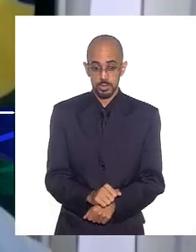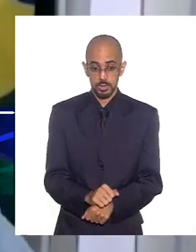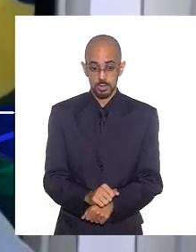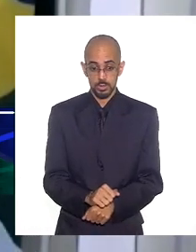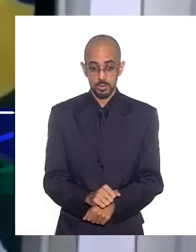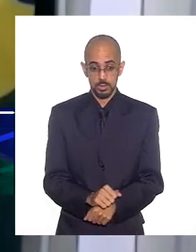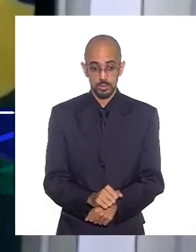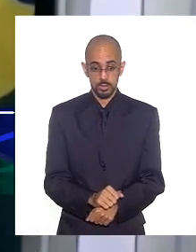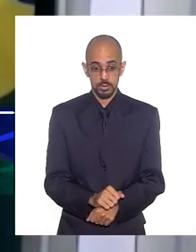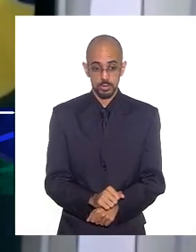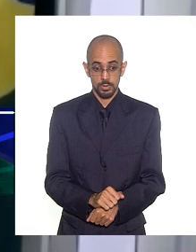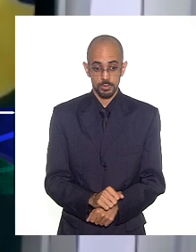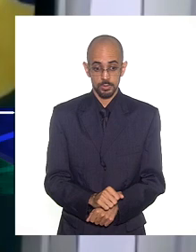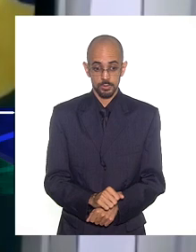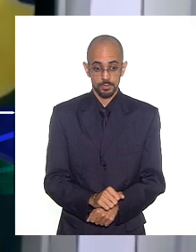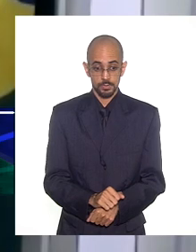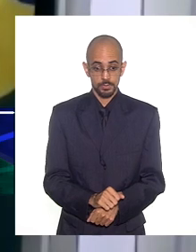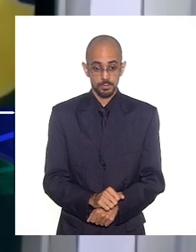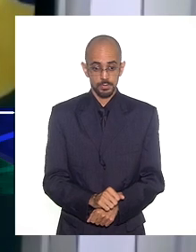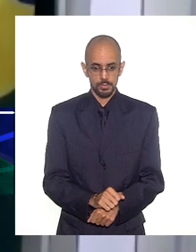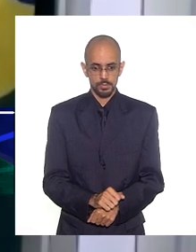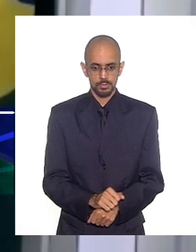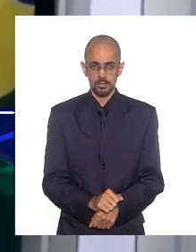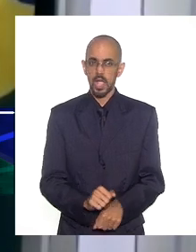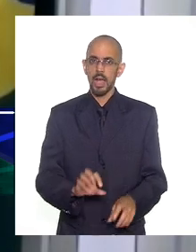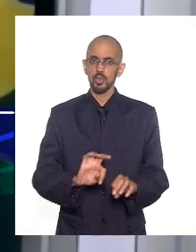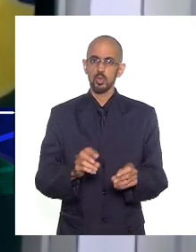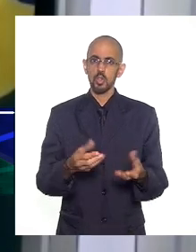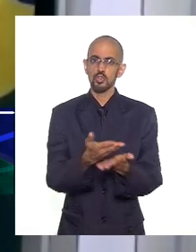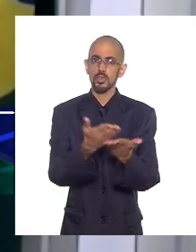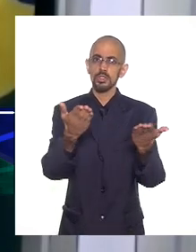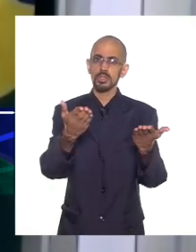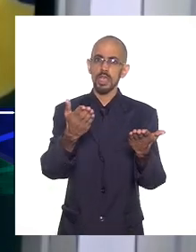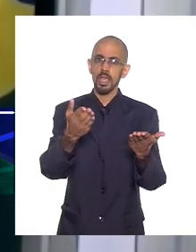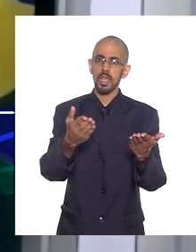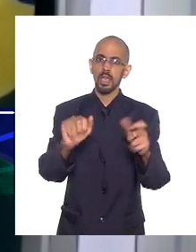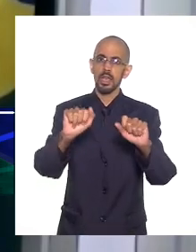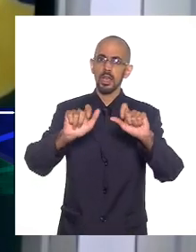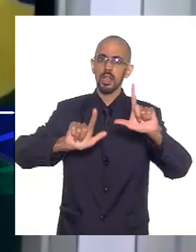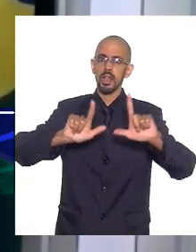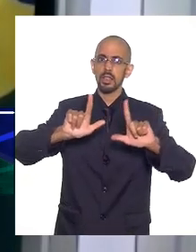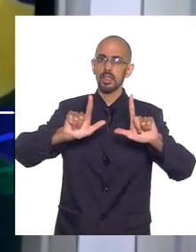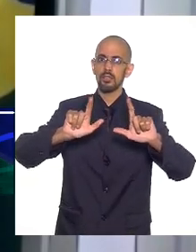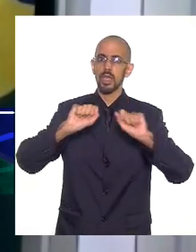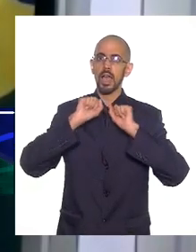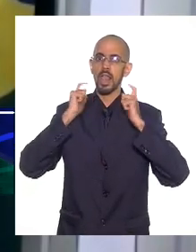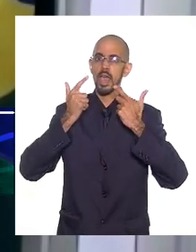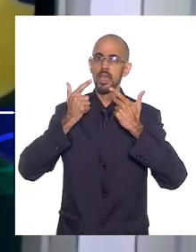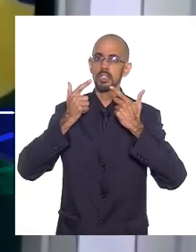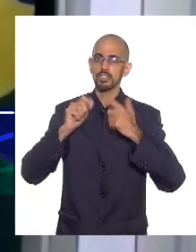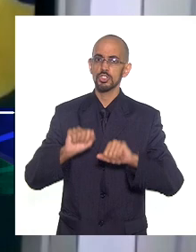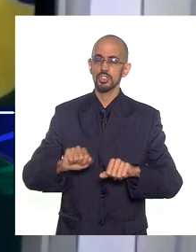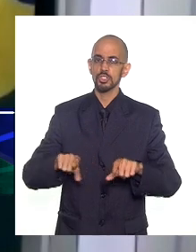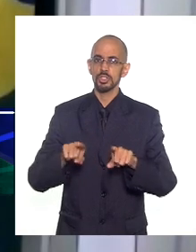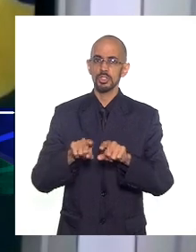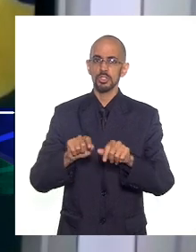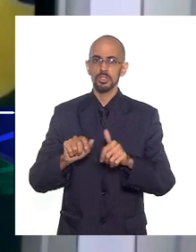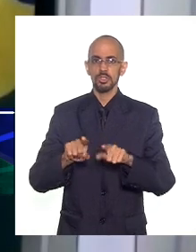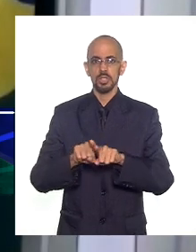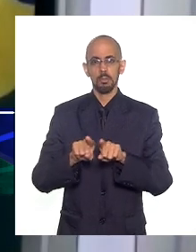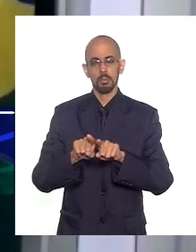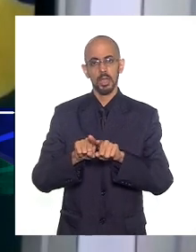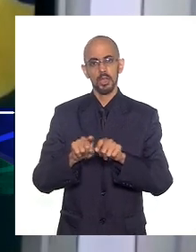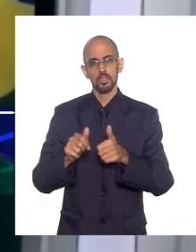nos assistem pela TV Alerj, nos seguem pelas redes sociais. Eu quero, em primeiro